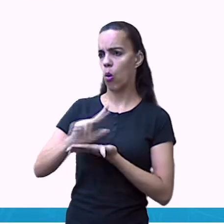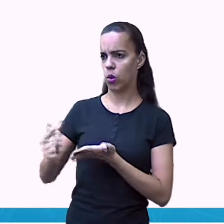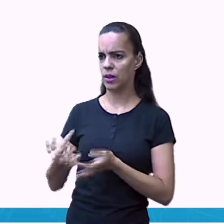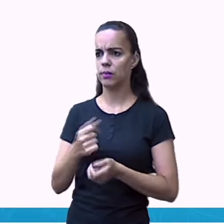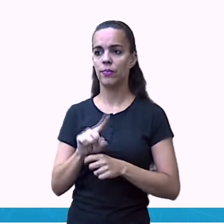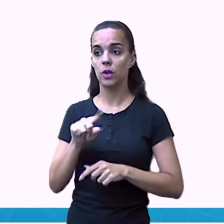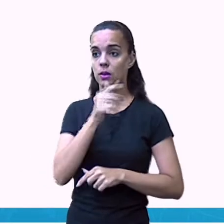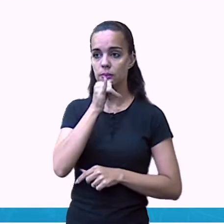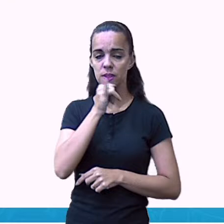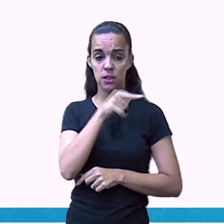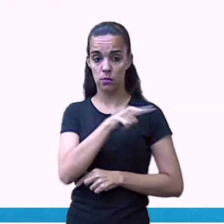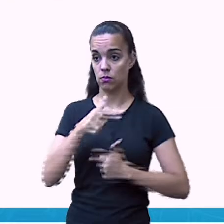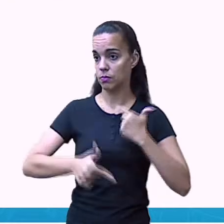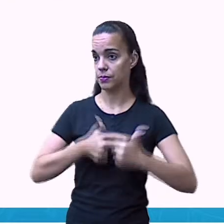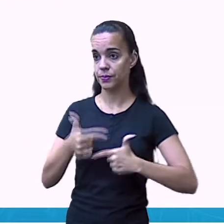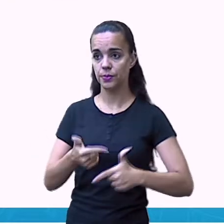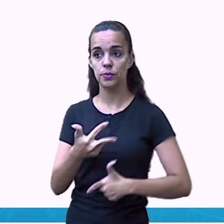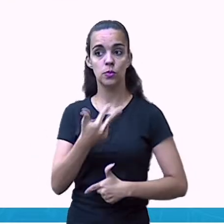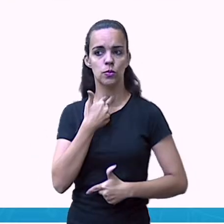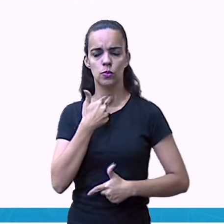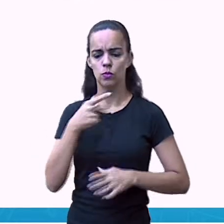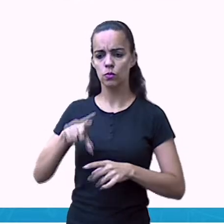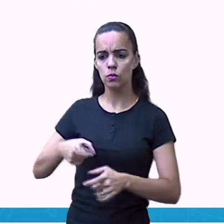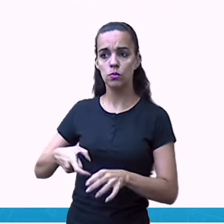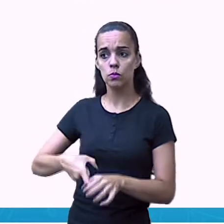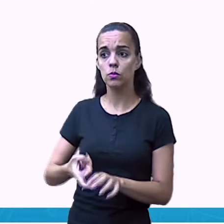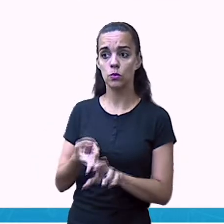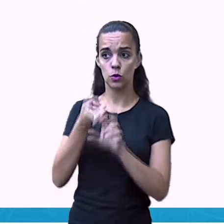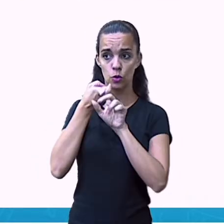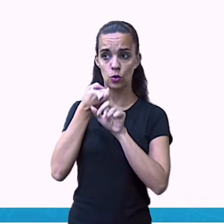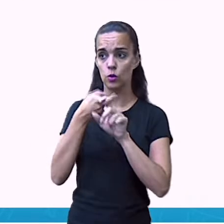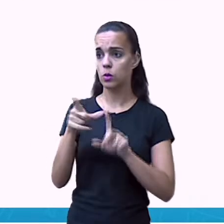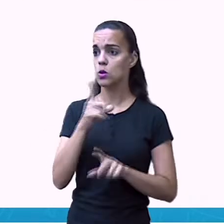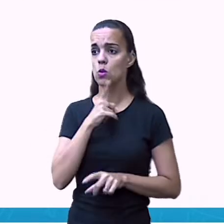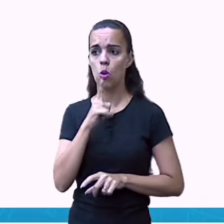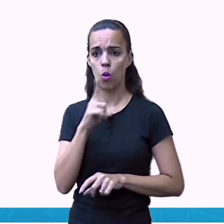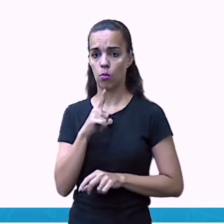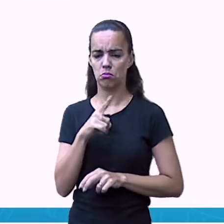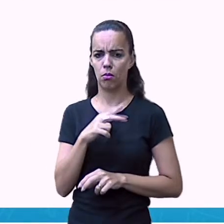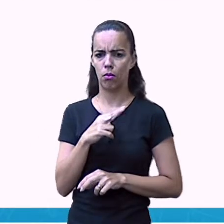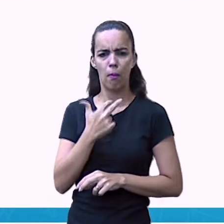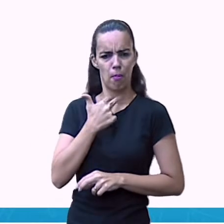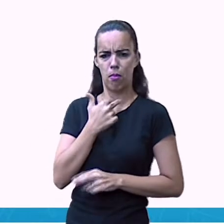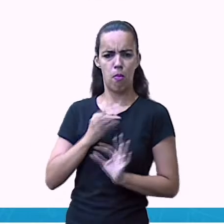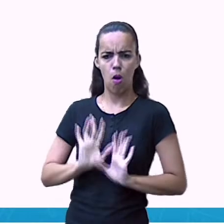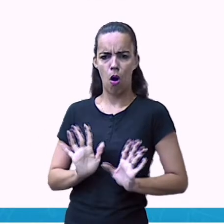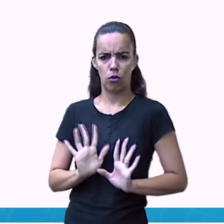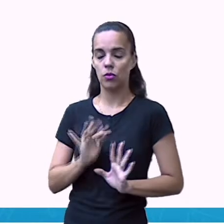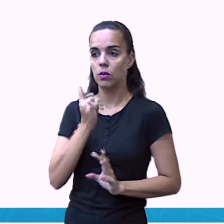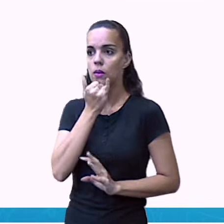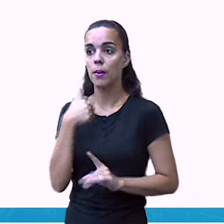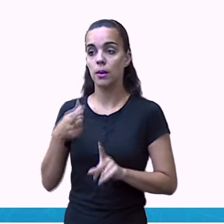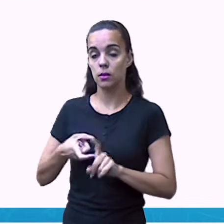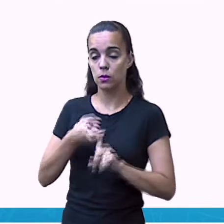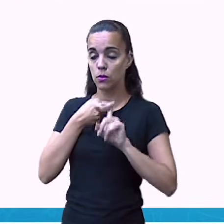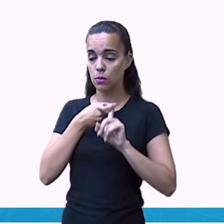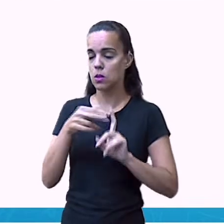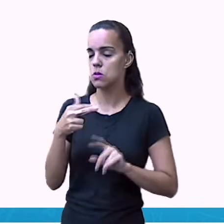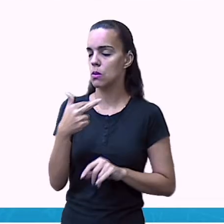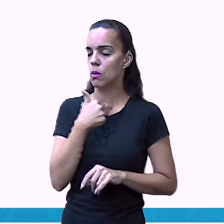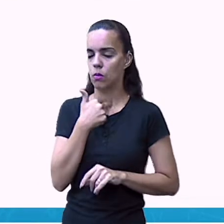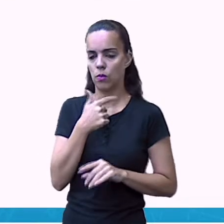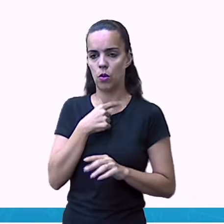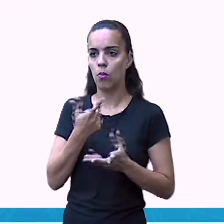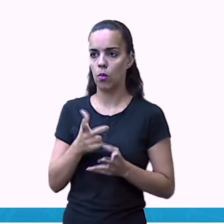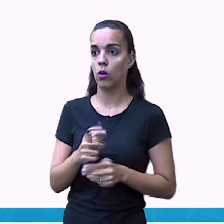serviços não podem ser suspensos para o consumidor por inadimplência. Eles têm que continuar